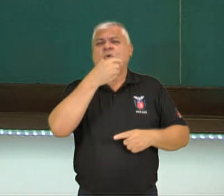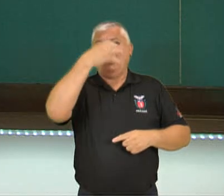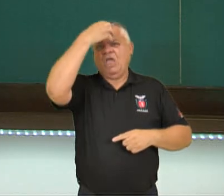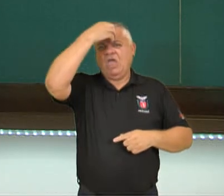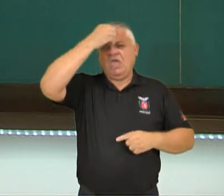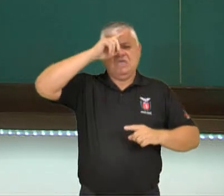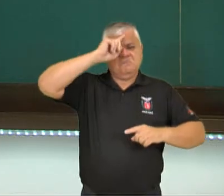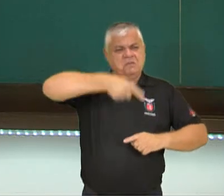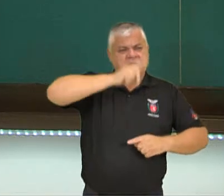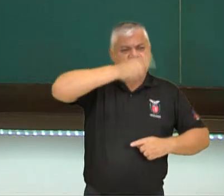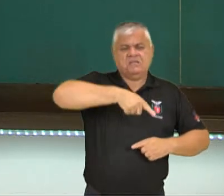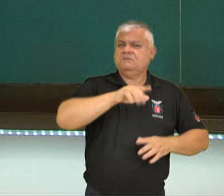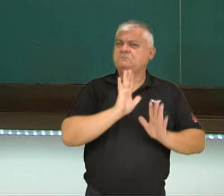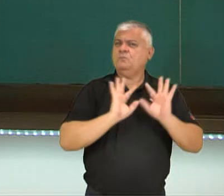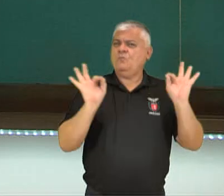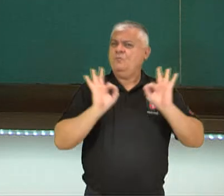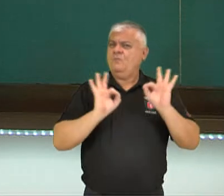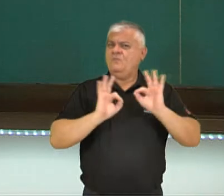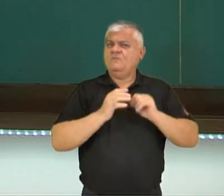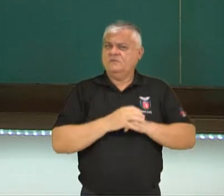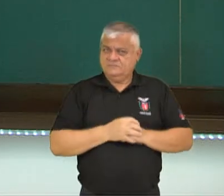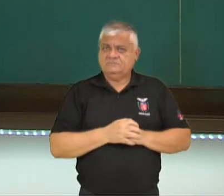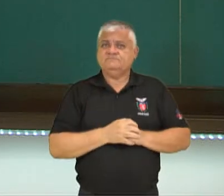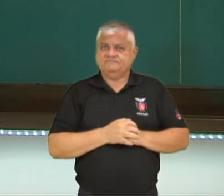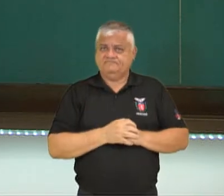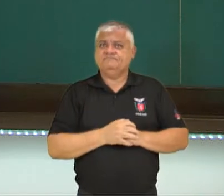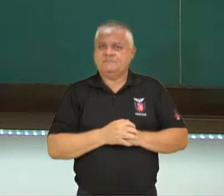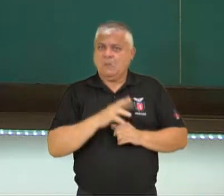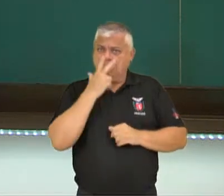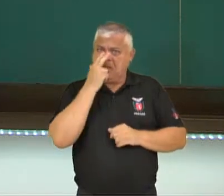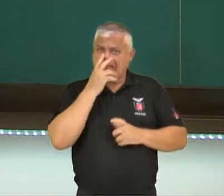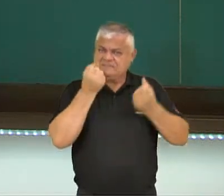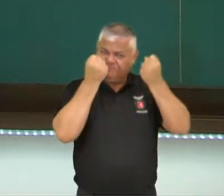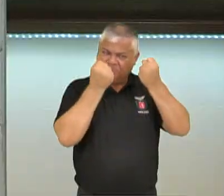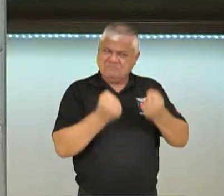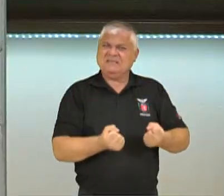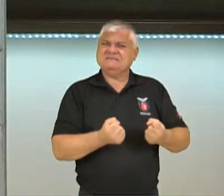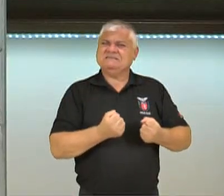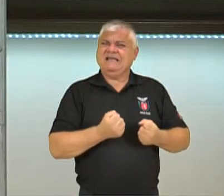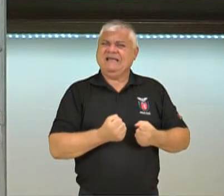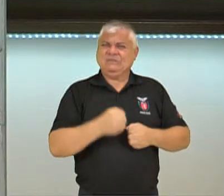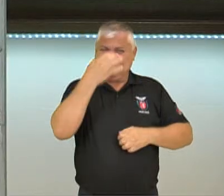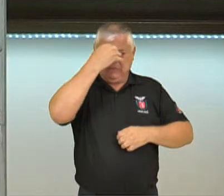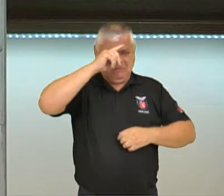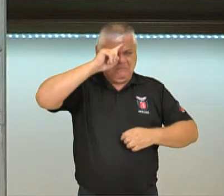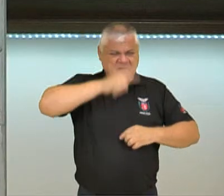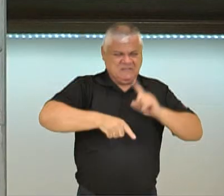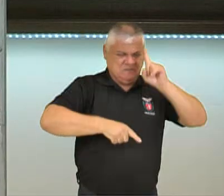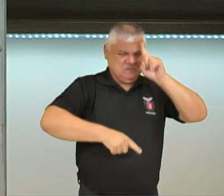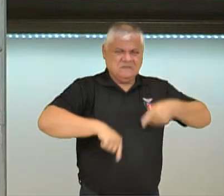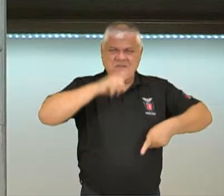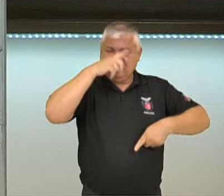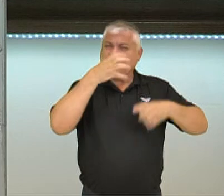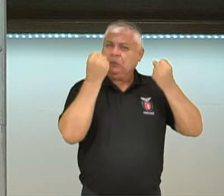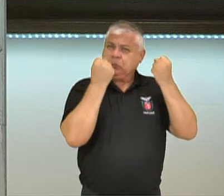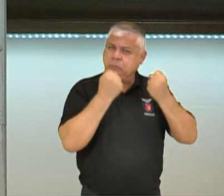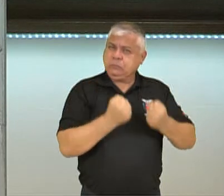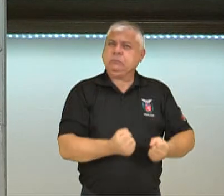governo. Aqui nós fazemos referência à mão pesada do governo, à questão da